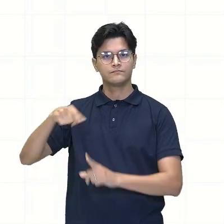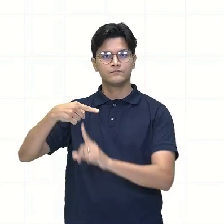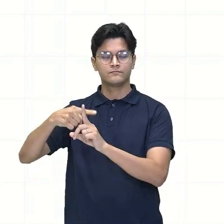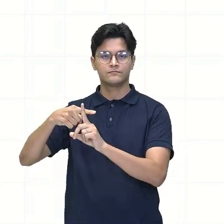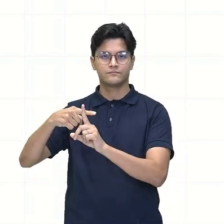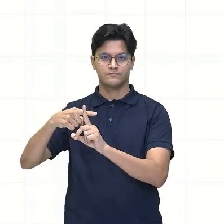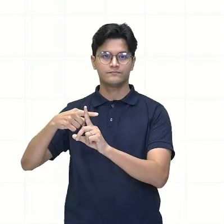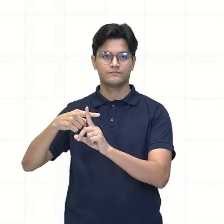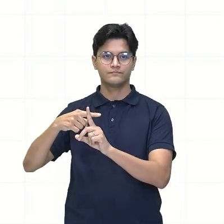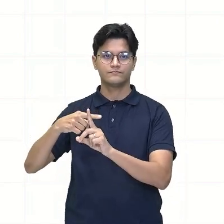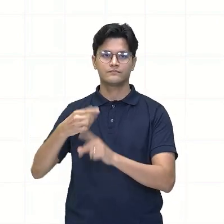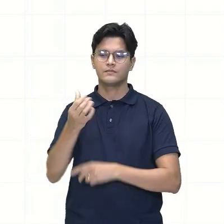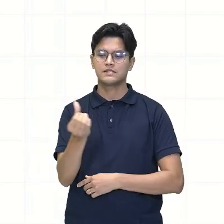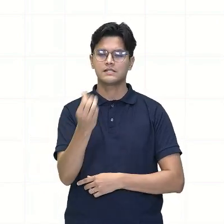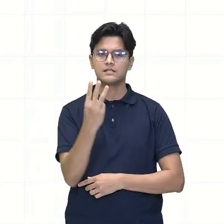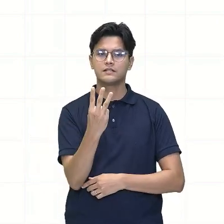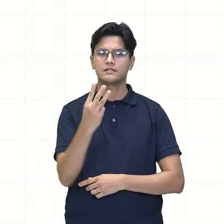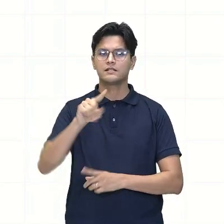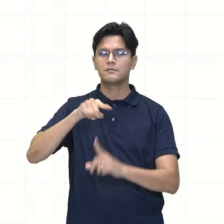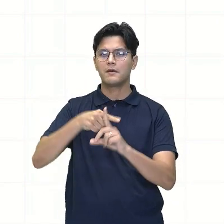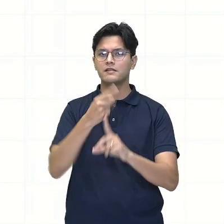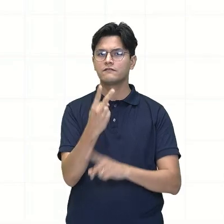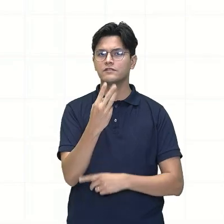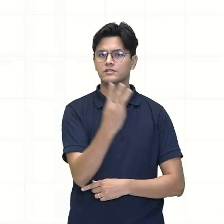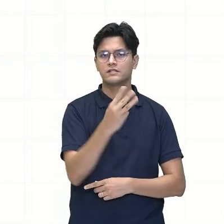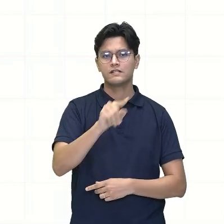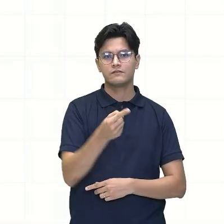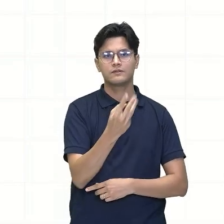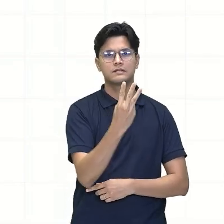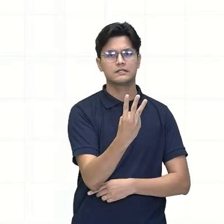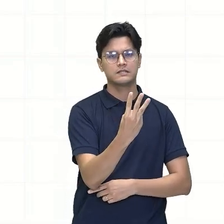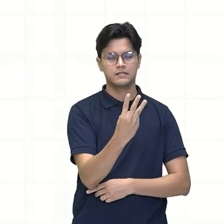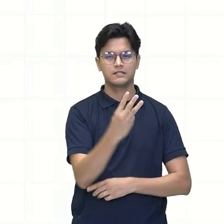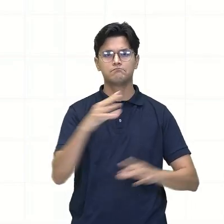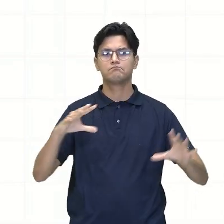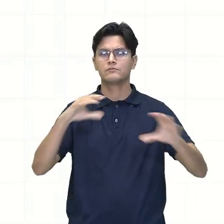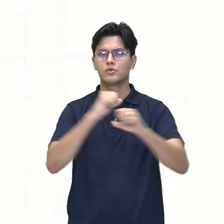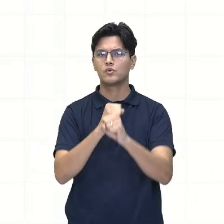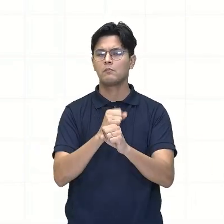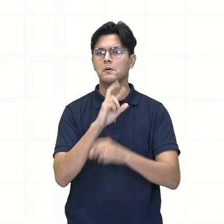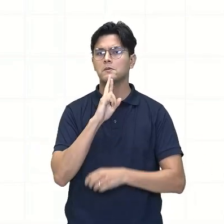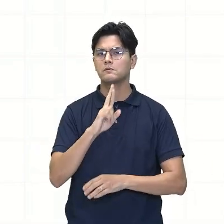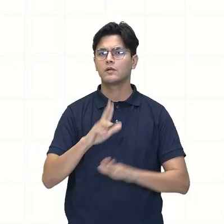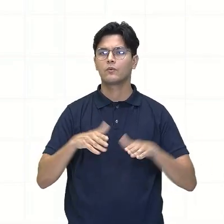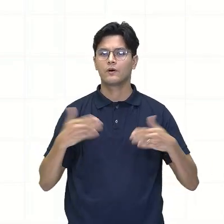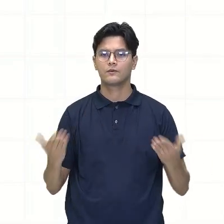Qual é a soma de 63 com 23,3?